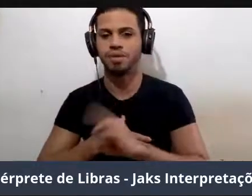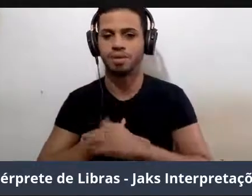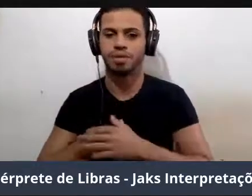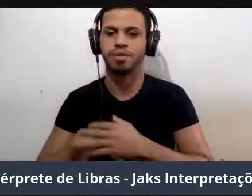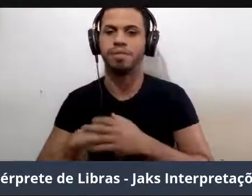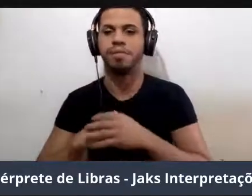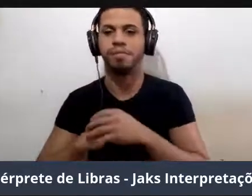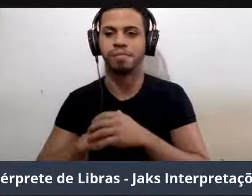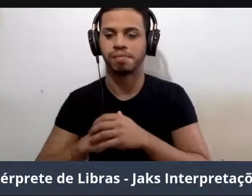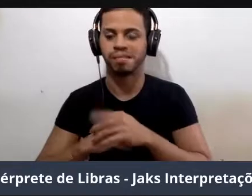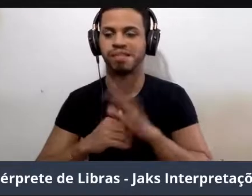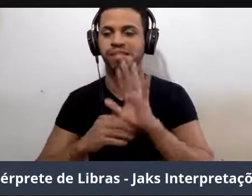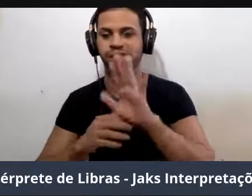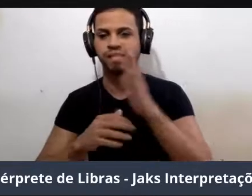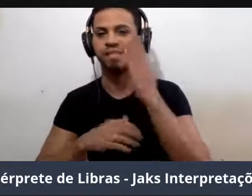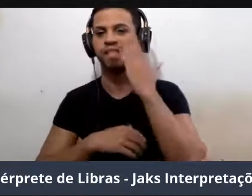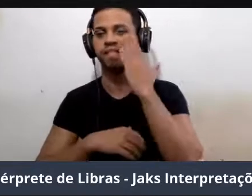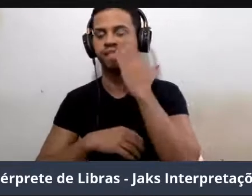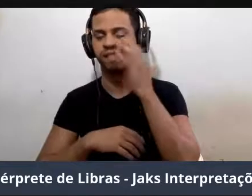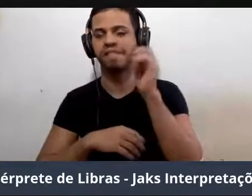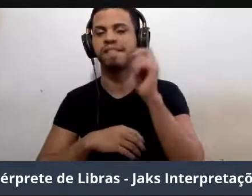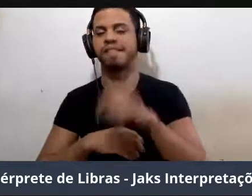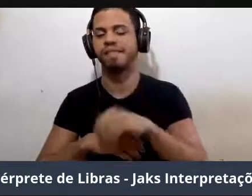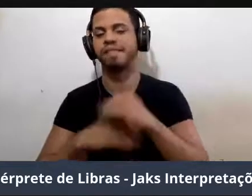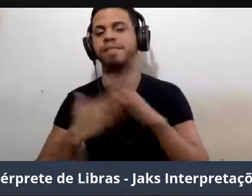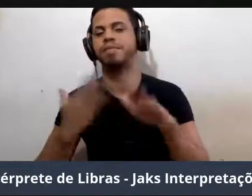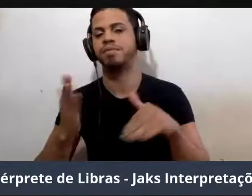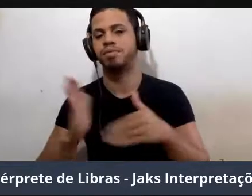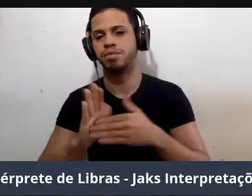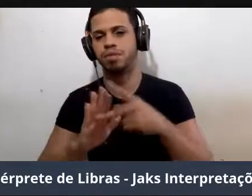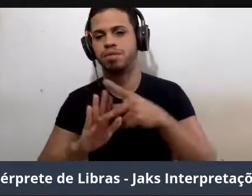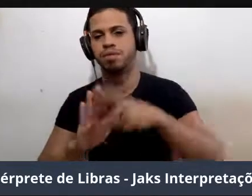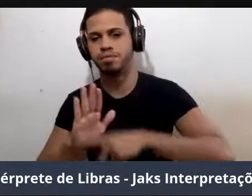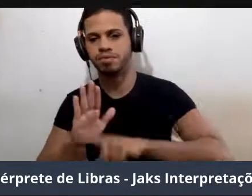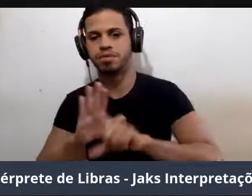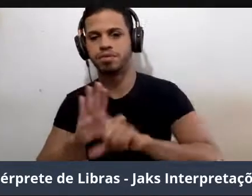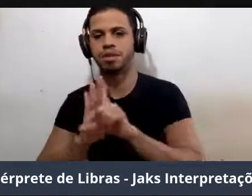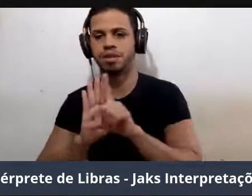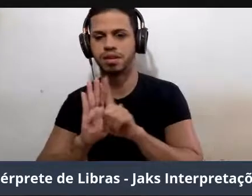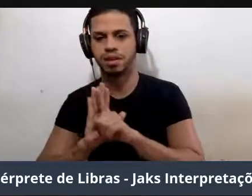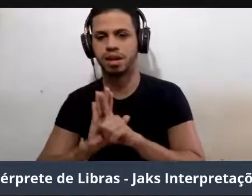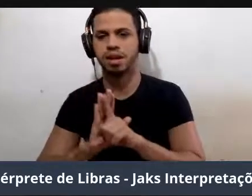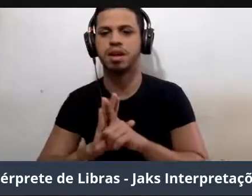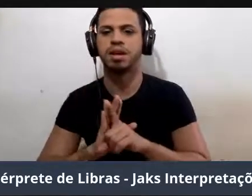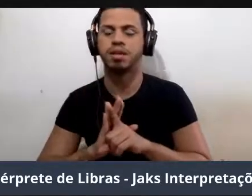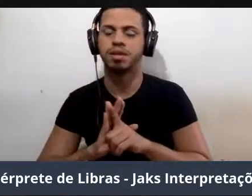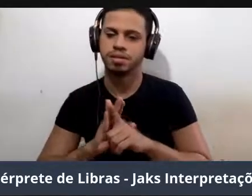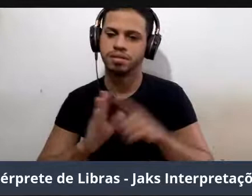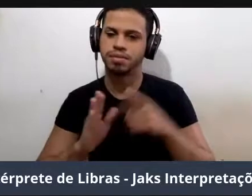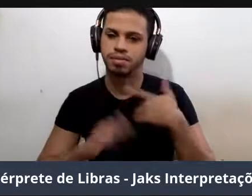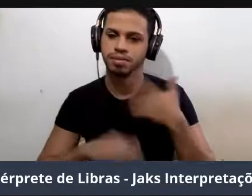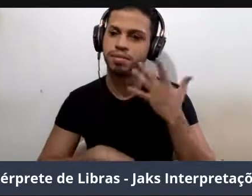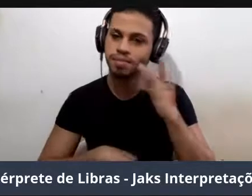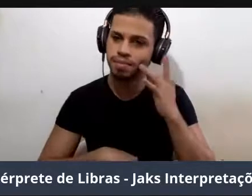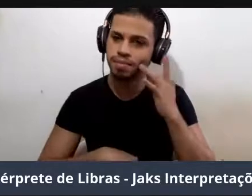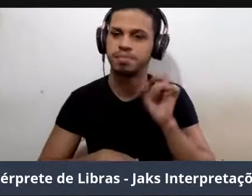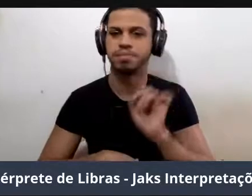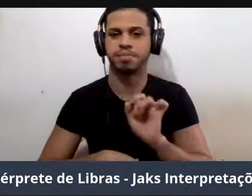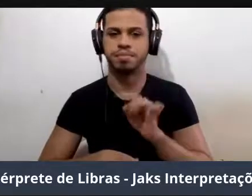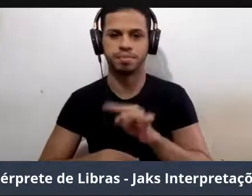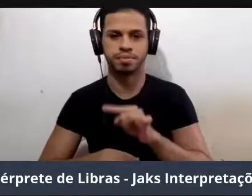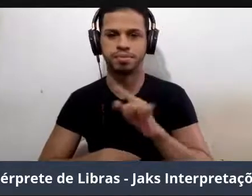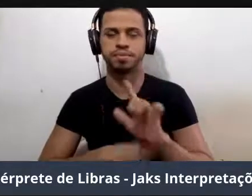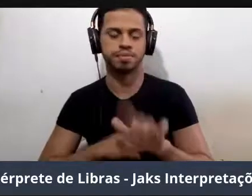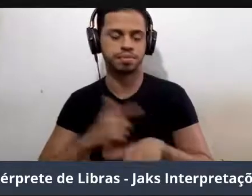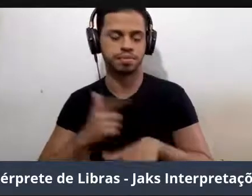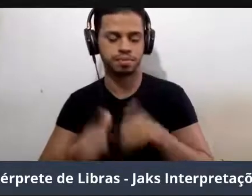ouvir, sim, sobre o projeto de lei, né? E eu acho que isso aí a gente está trabalhando, né, num